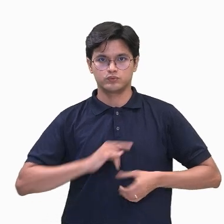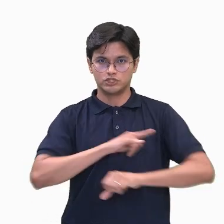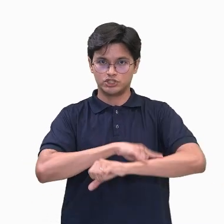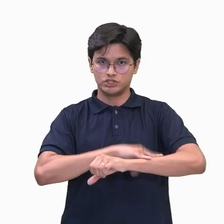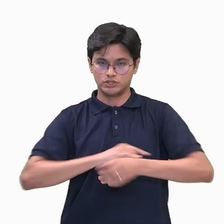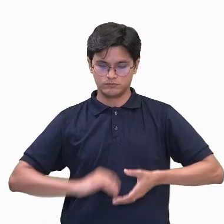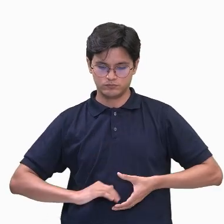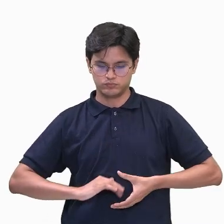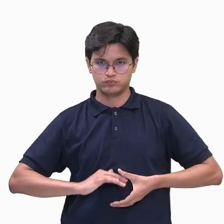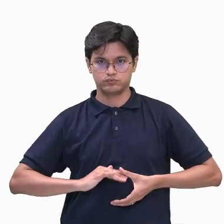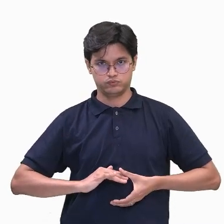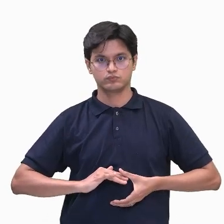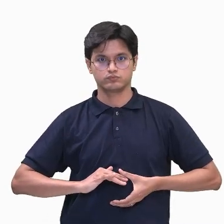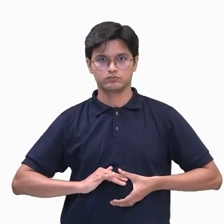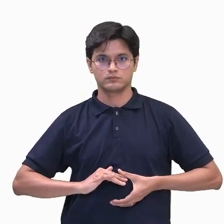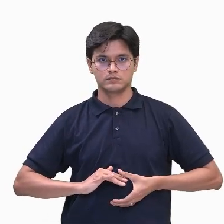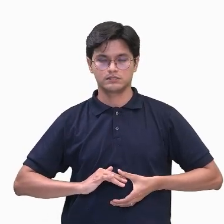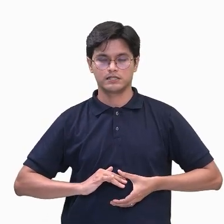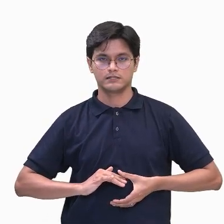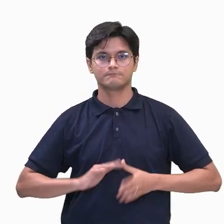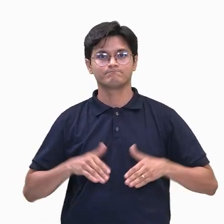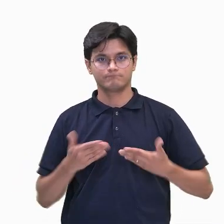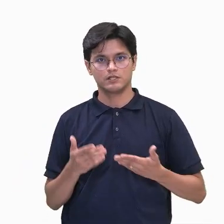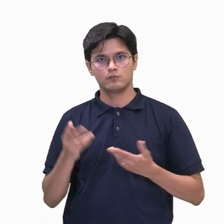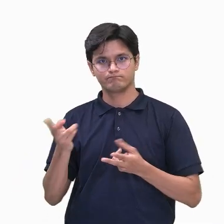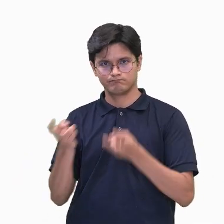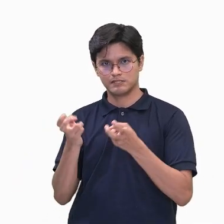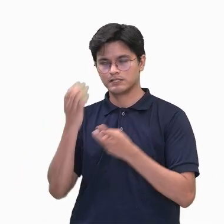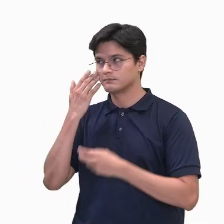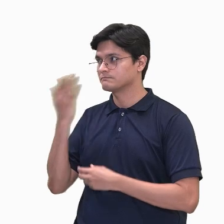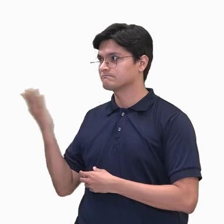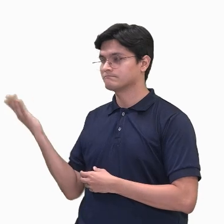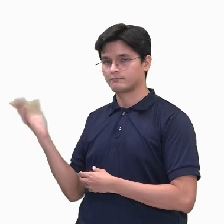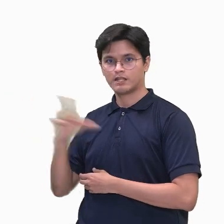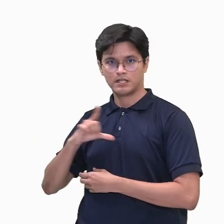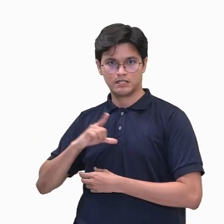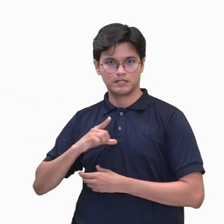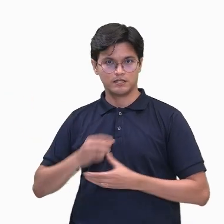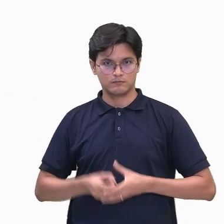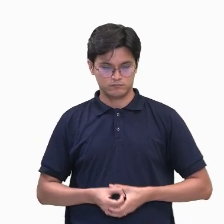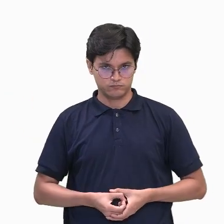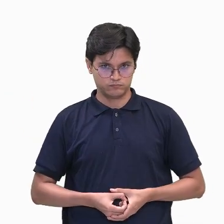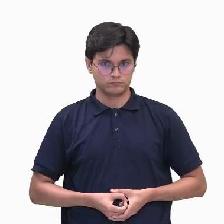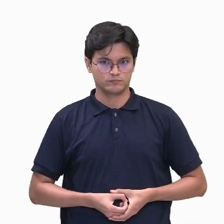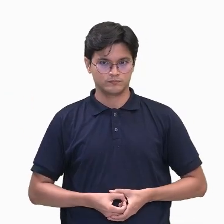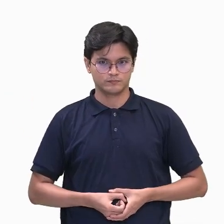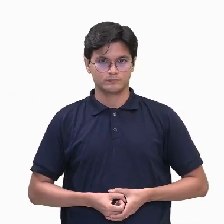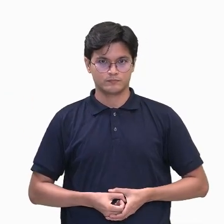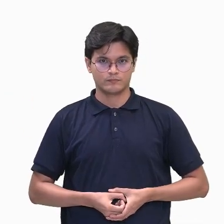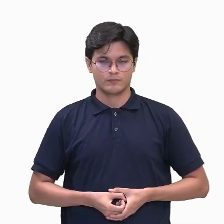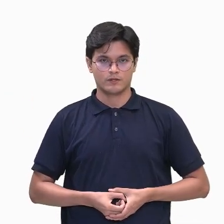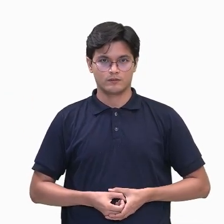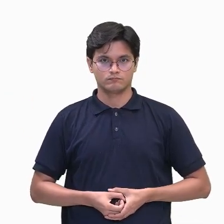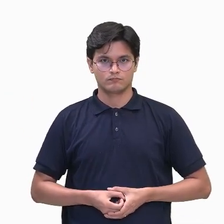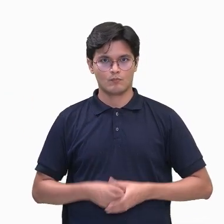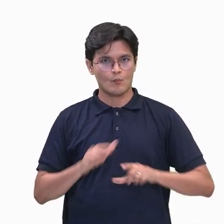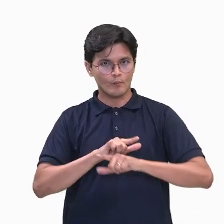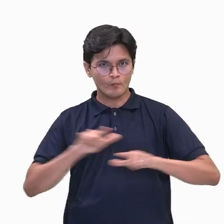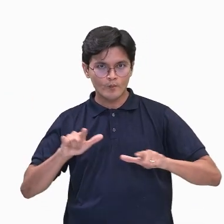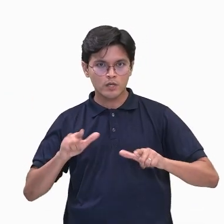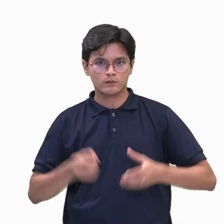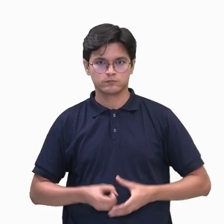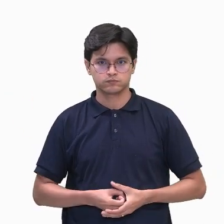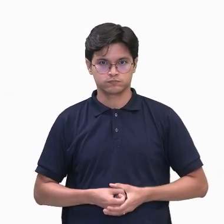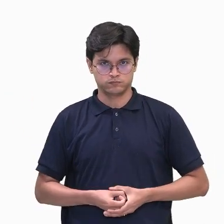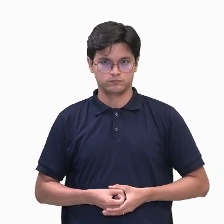preenchida, né, de urina. Então você observa ali a bexiga vazia. A bexiga vazia ela é bem menor do que a gente está visualizando aí. Ela fica bem murcha,